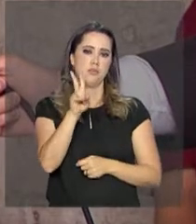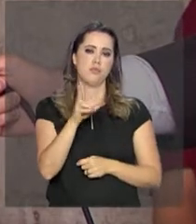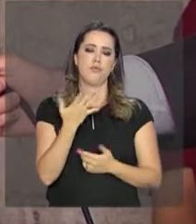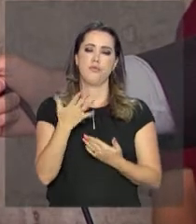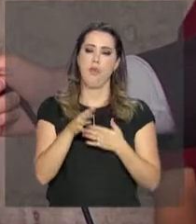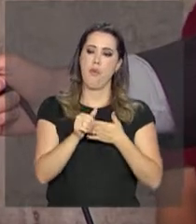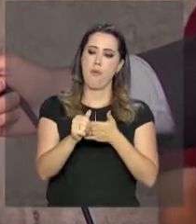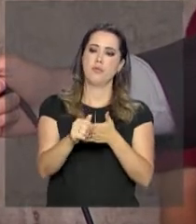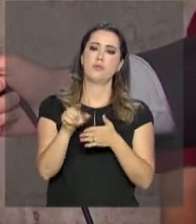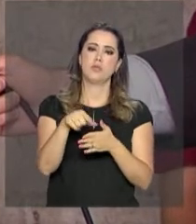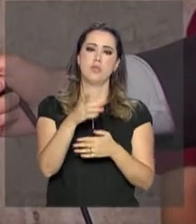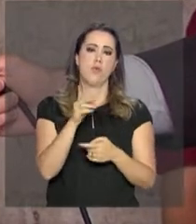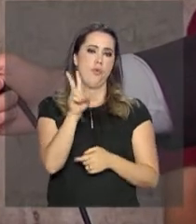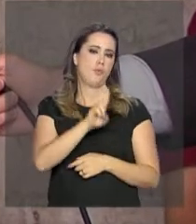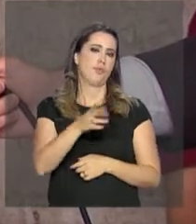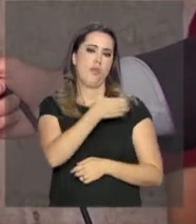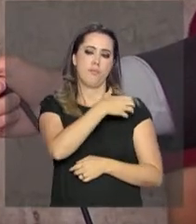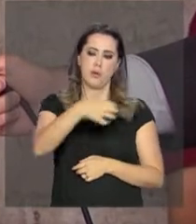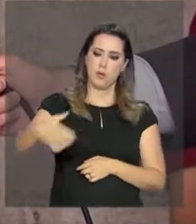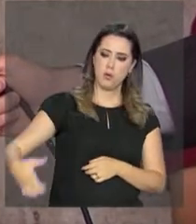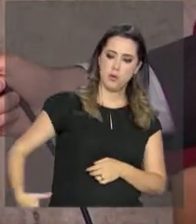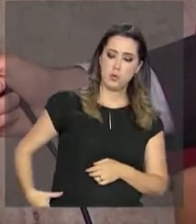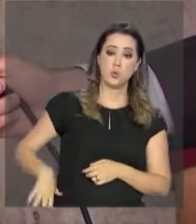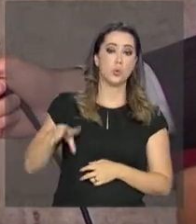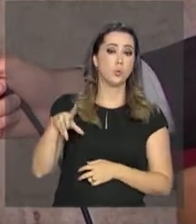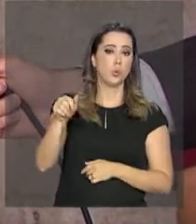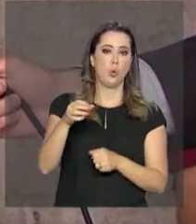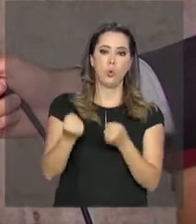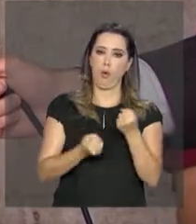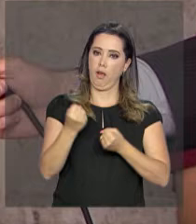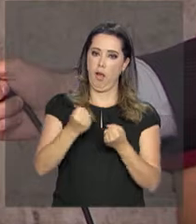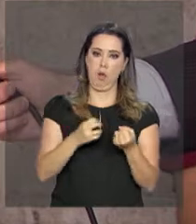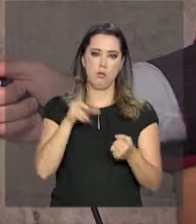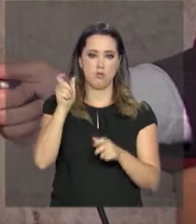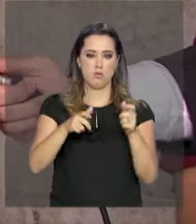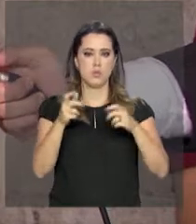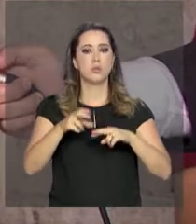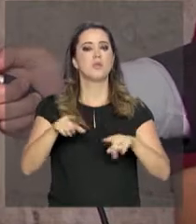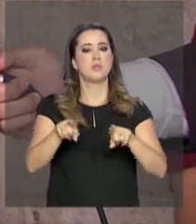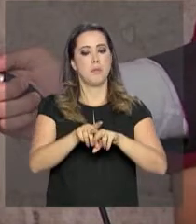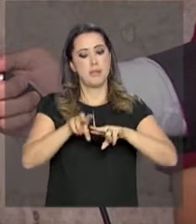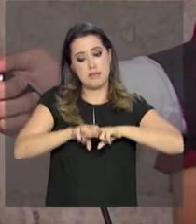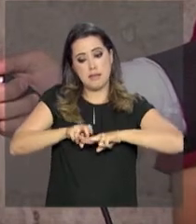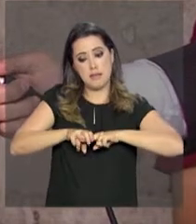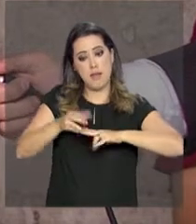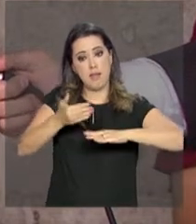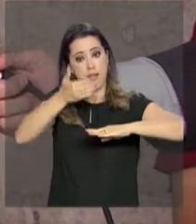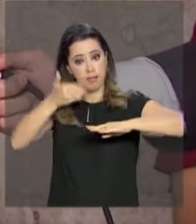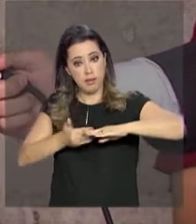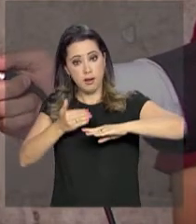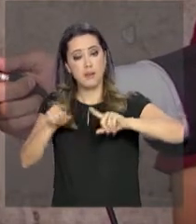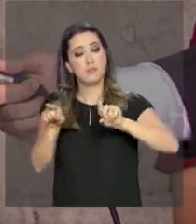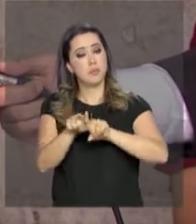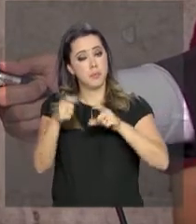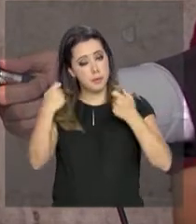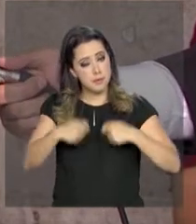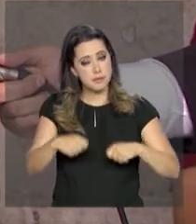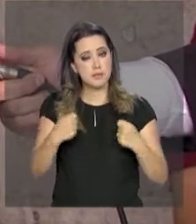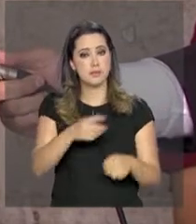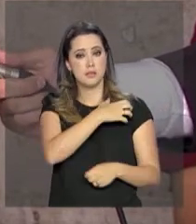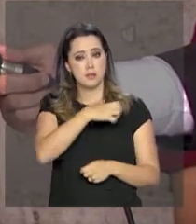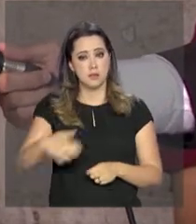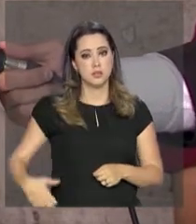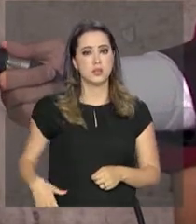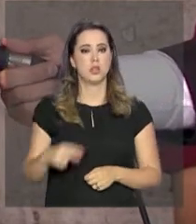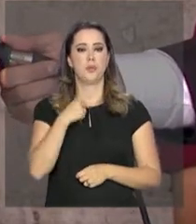usar o cinto de segurança não só no banco da frente como no banco de trás é não é atravessar em cima da faixa